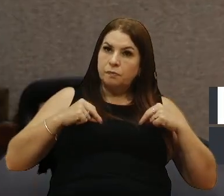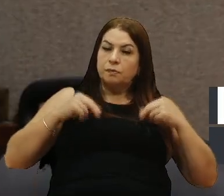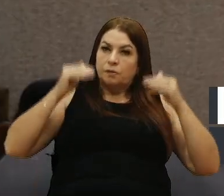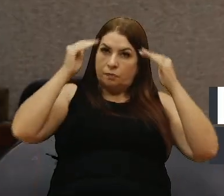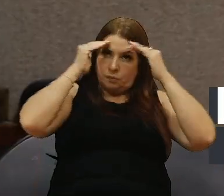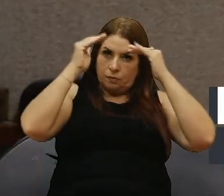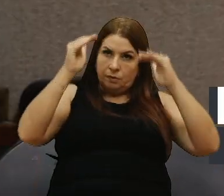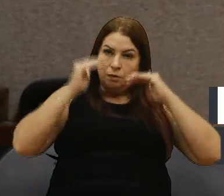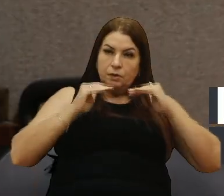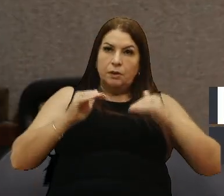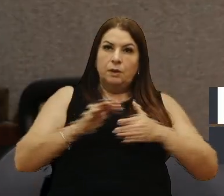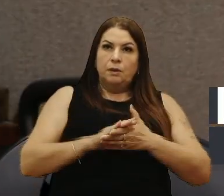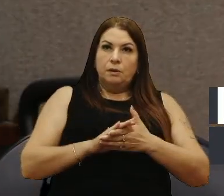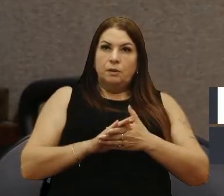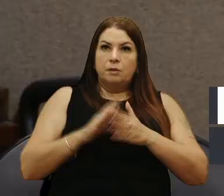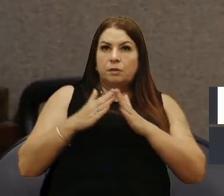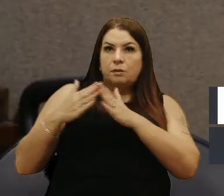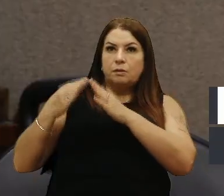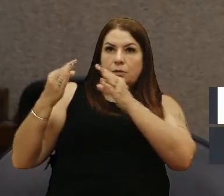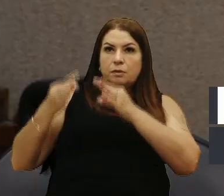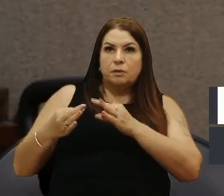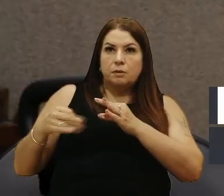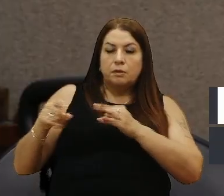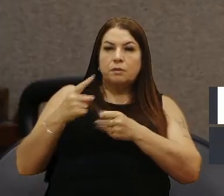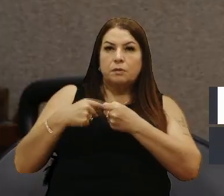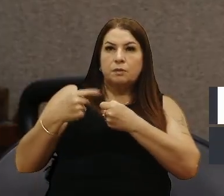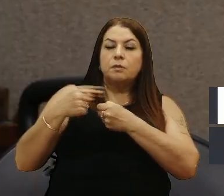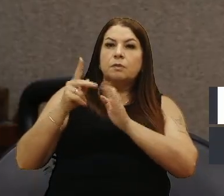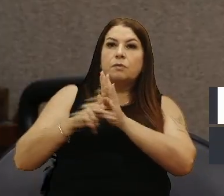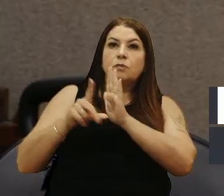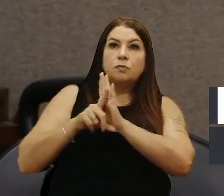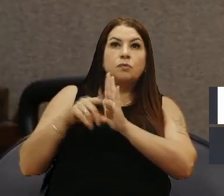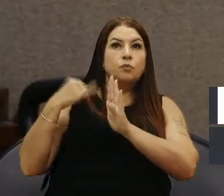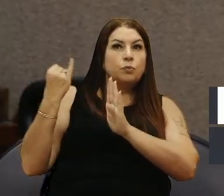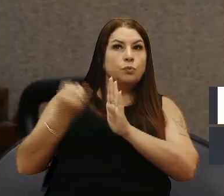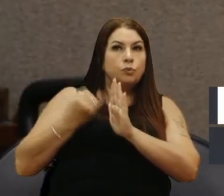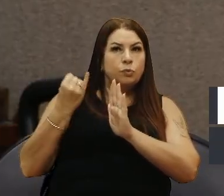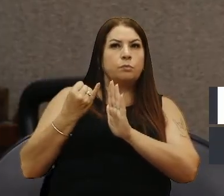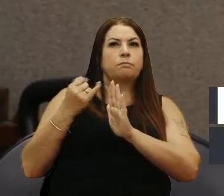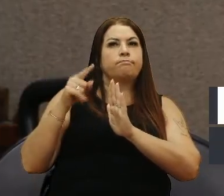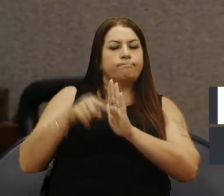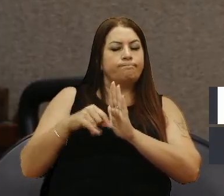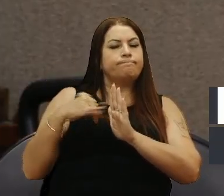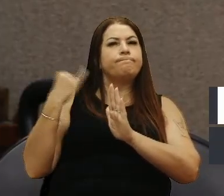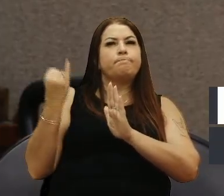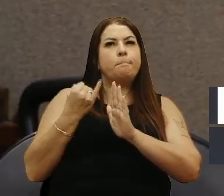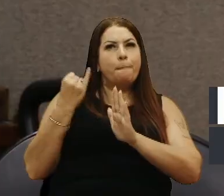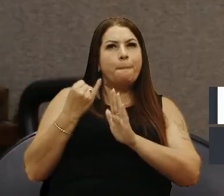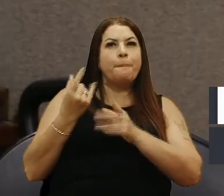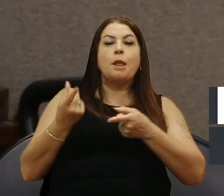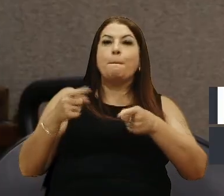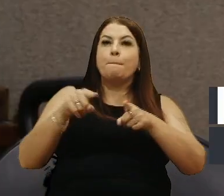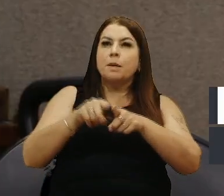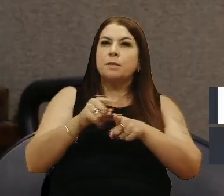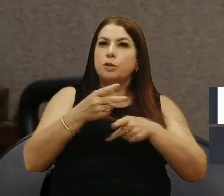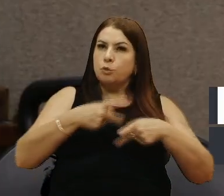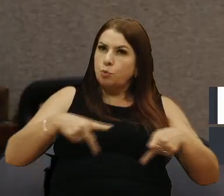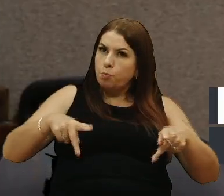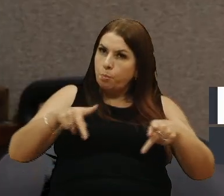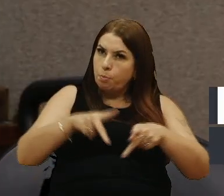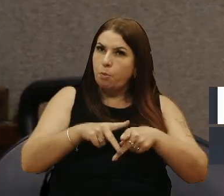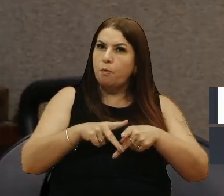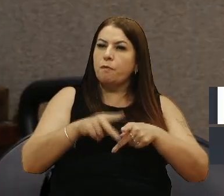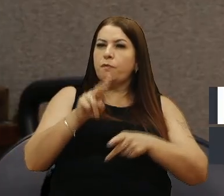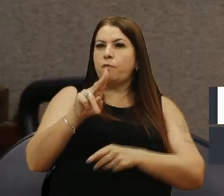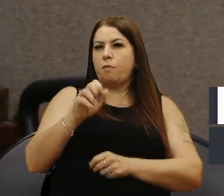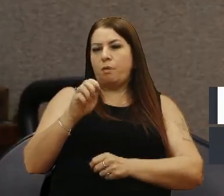respeito e merece ter moradia digna nessa cidade. E esse projeto é muito importante e é importante porque é em parceria com o povo, em parceria com a